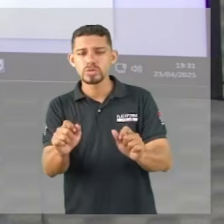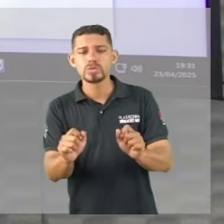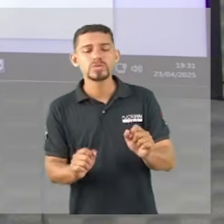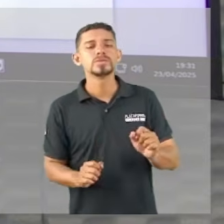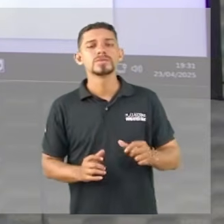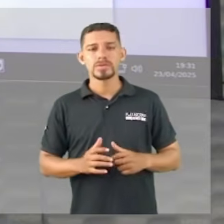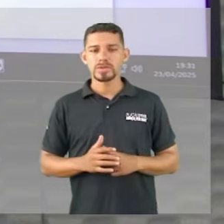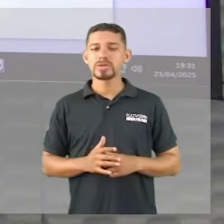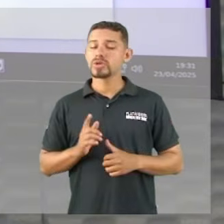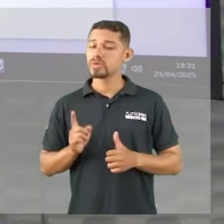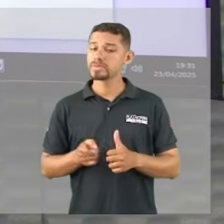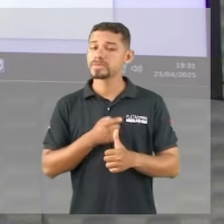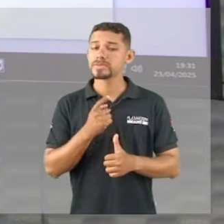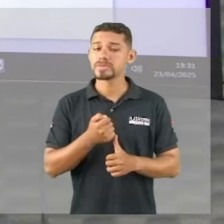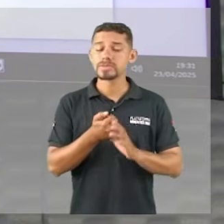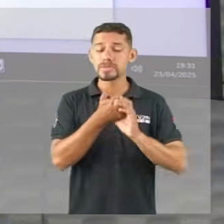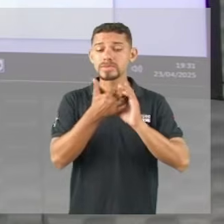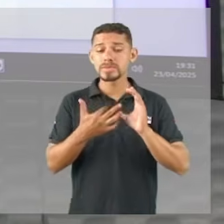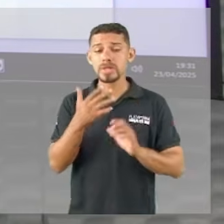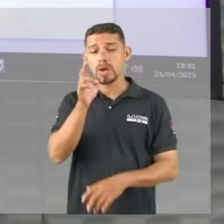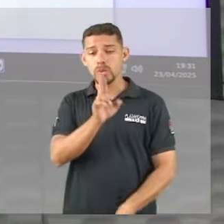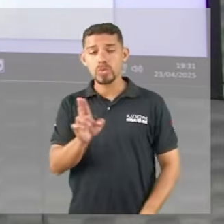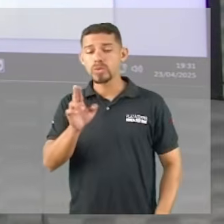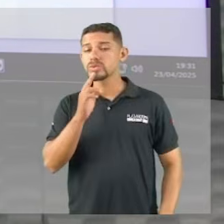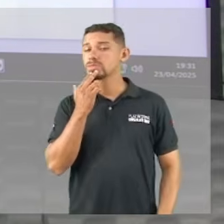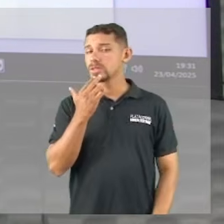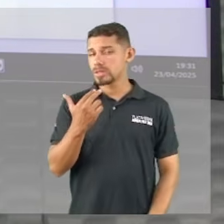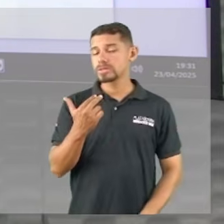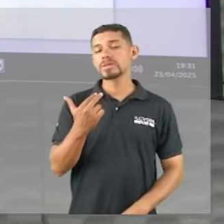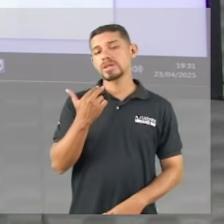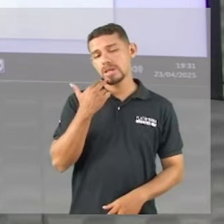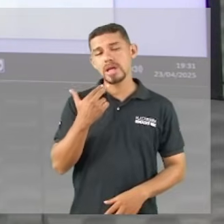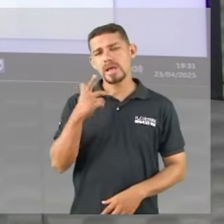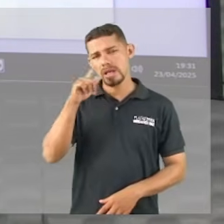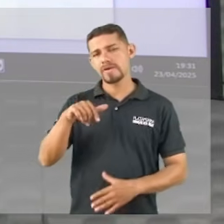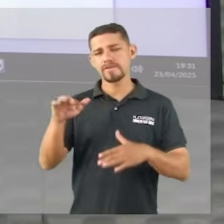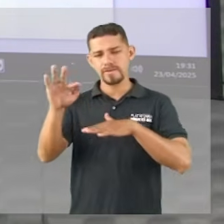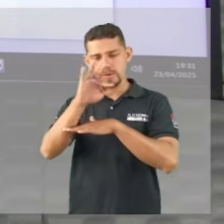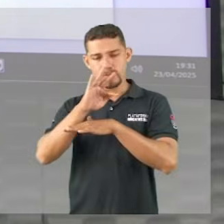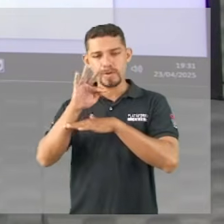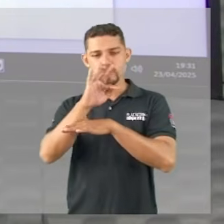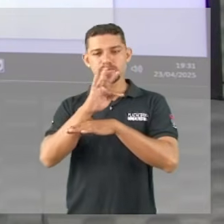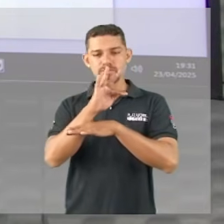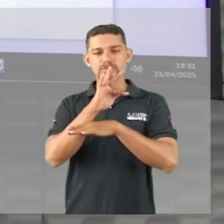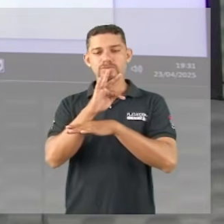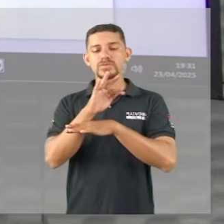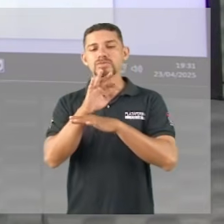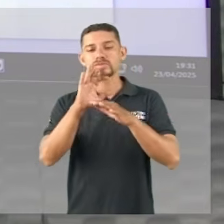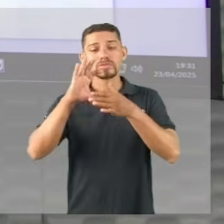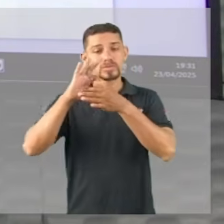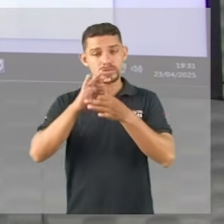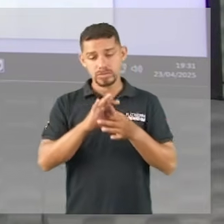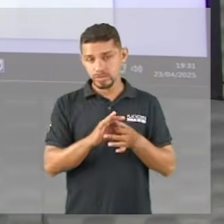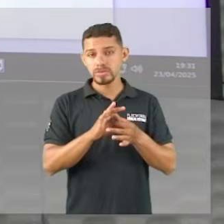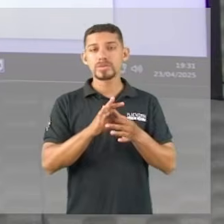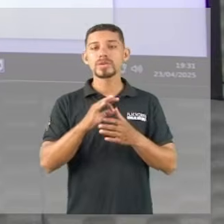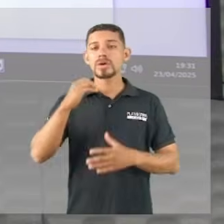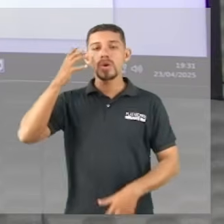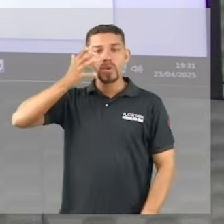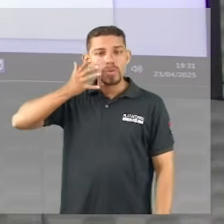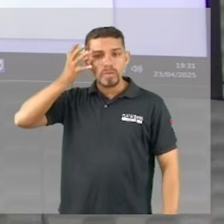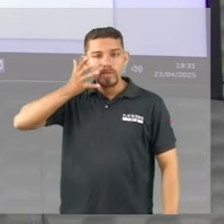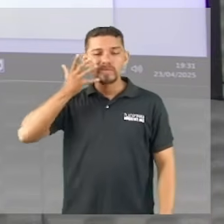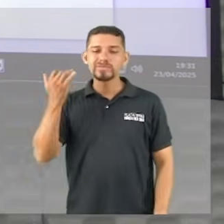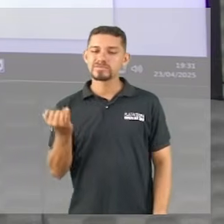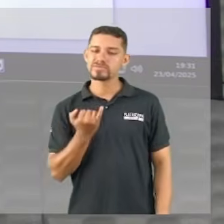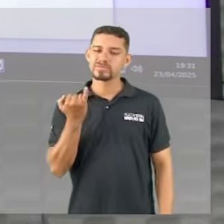estabelecida, e uma das características é que o uso da linguagem, né, é uma linguagem formal. Então, é um gênero textual oral muito importante,